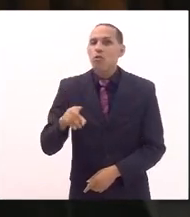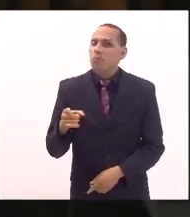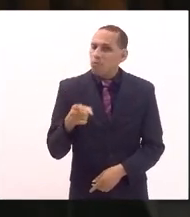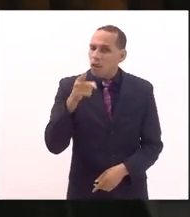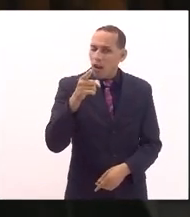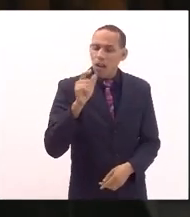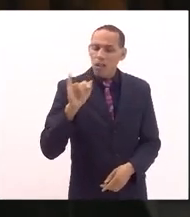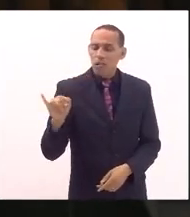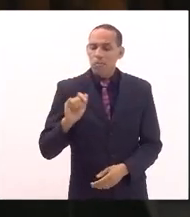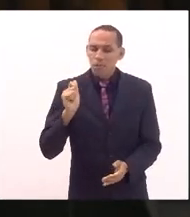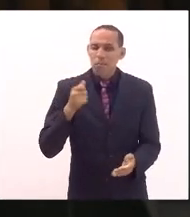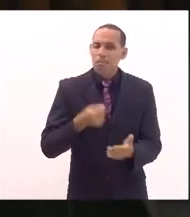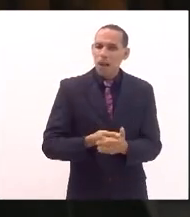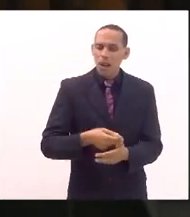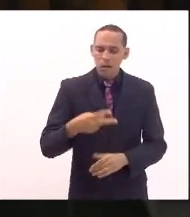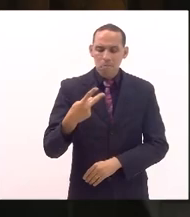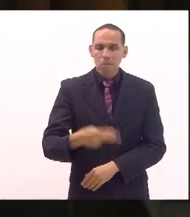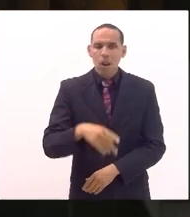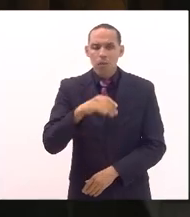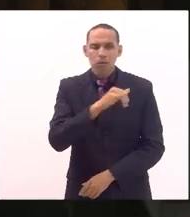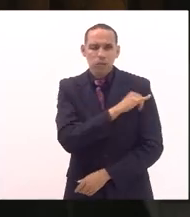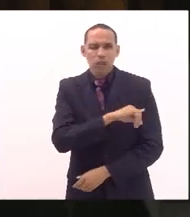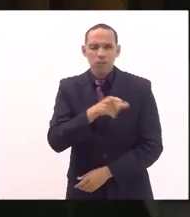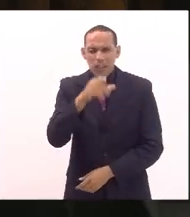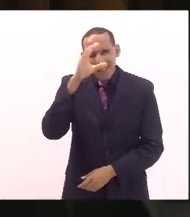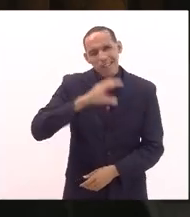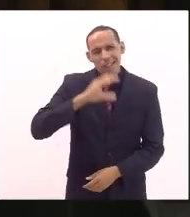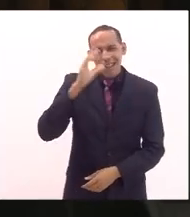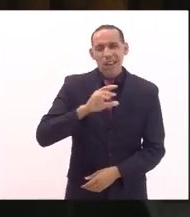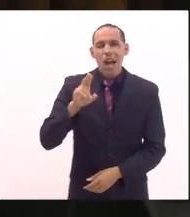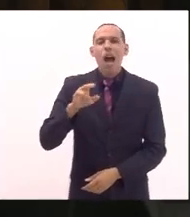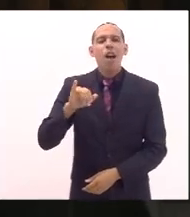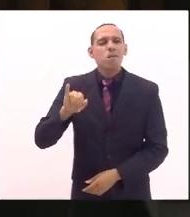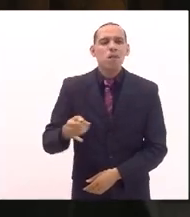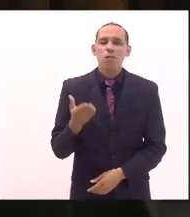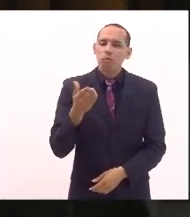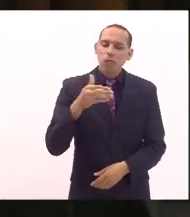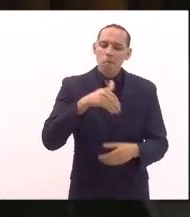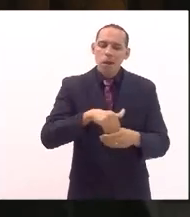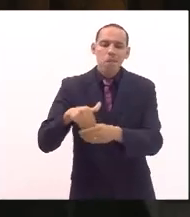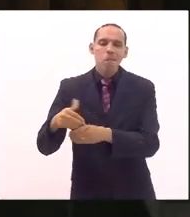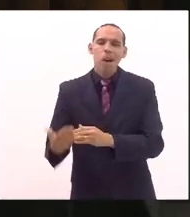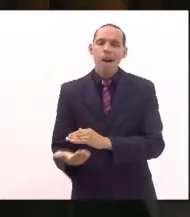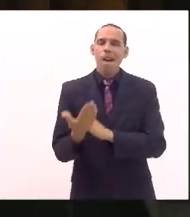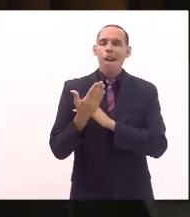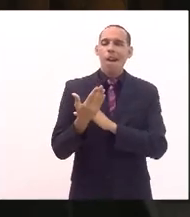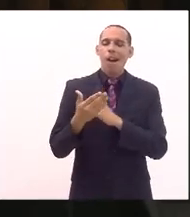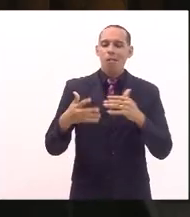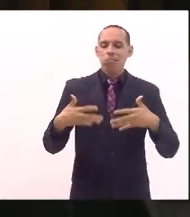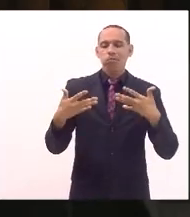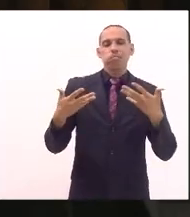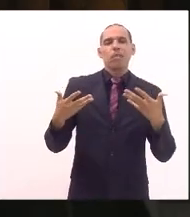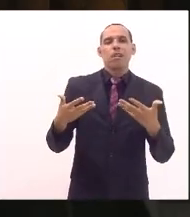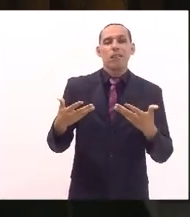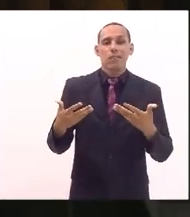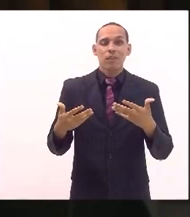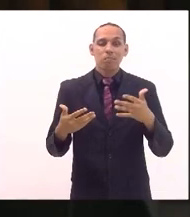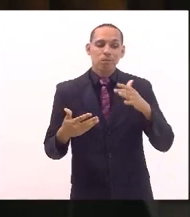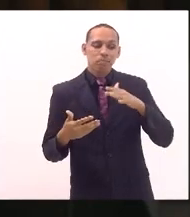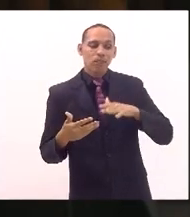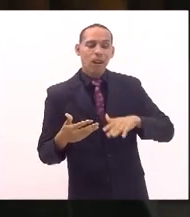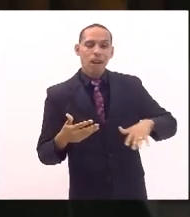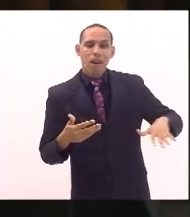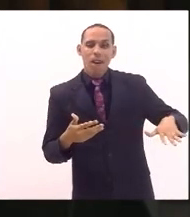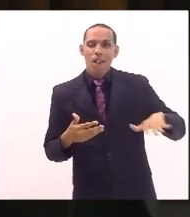pagador de imposto cidadão do Rio de Janeiro o seu Curral eleitoral e já que é com eles com essa